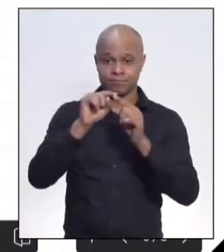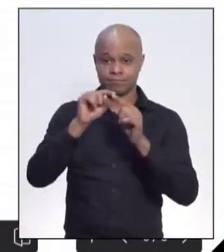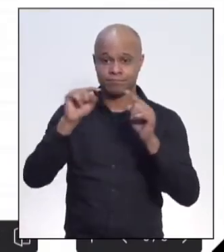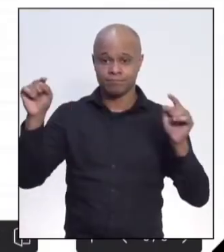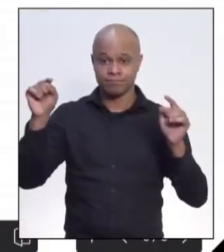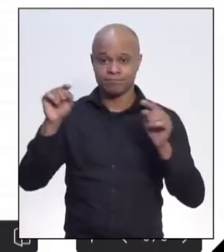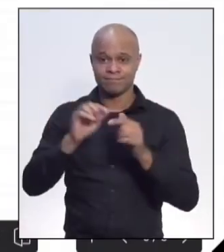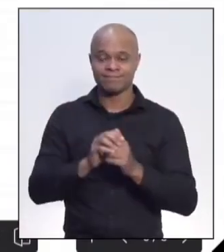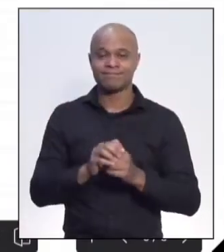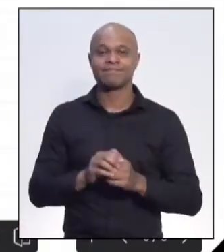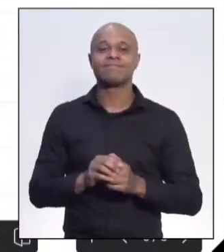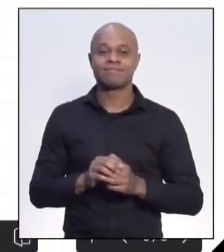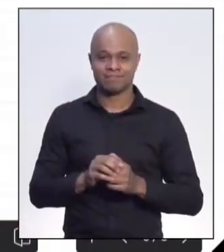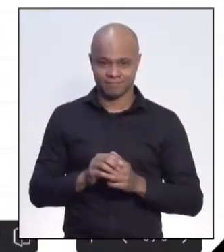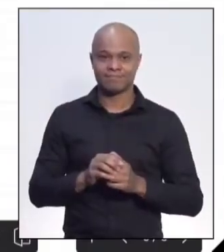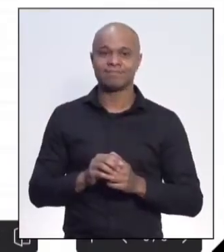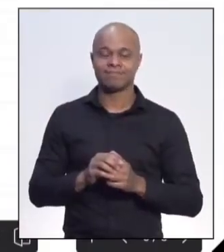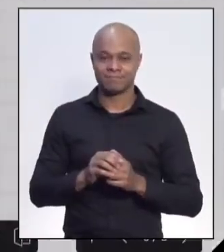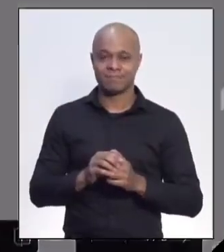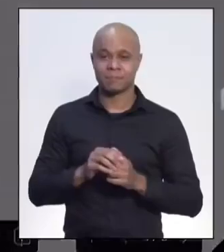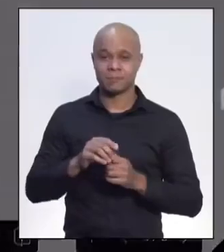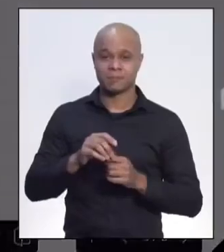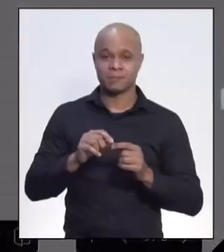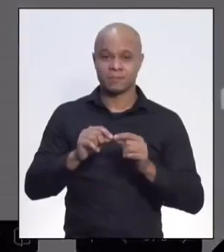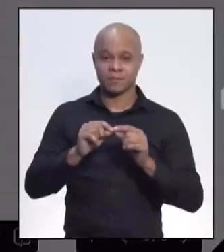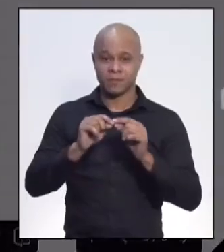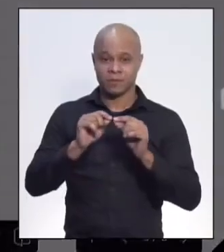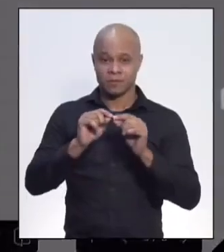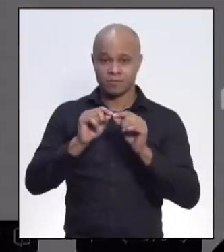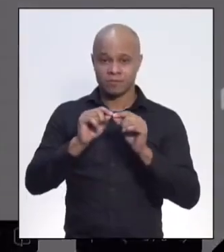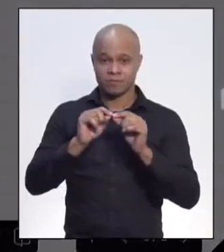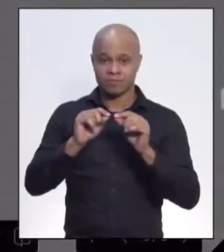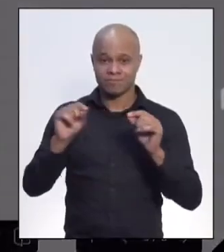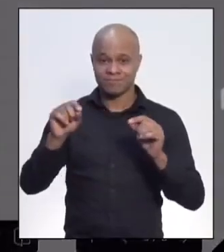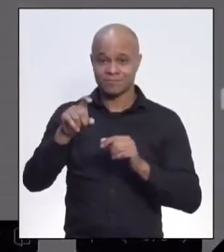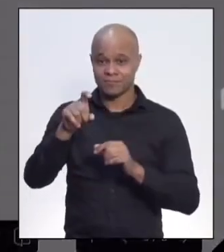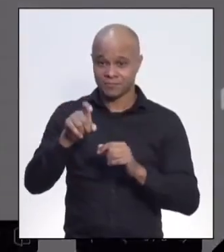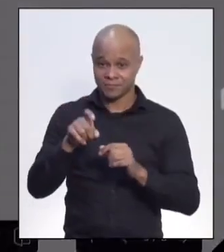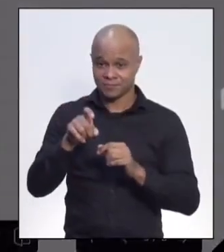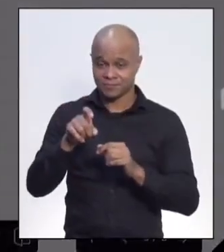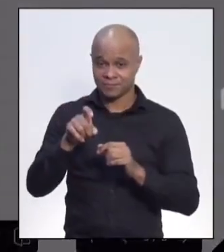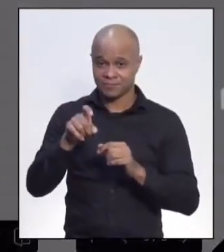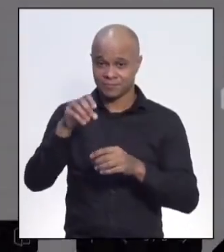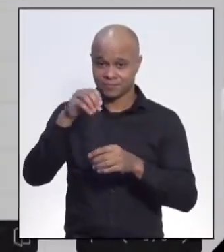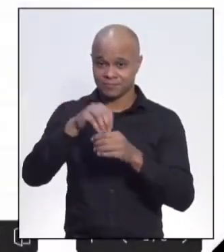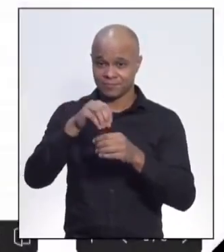o nosso eixo x, que eu não tinha nem nomeado ele aqui.